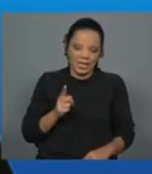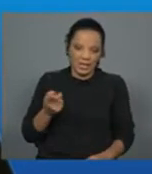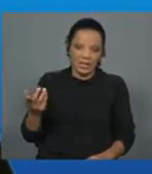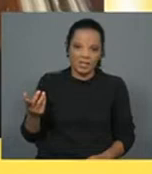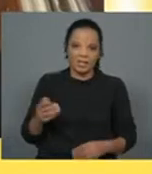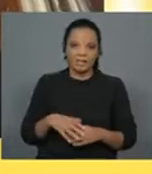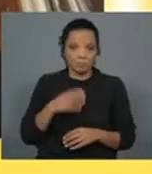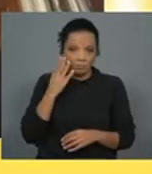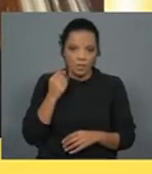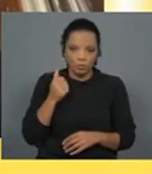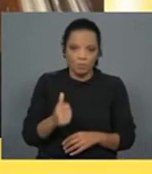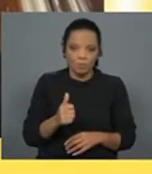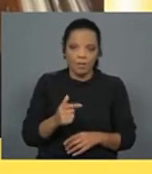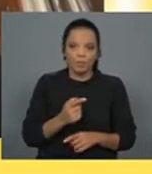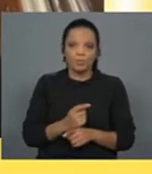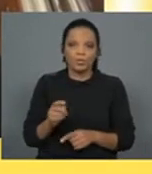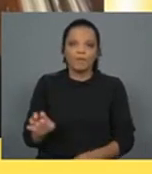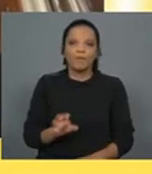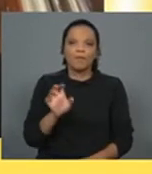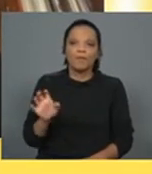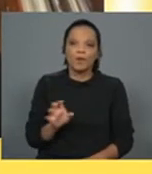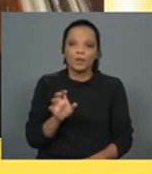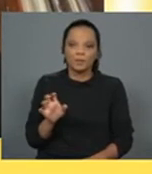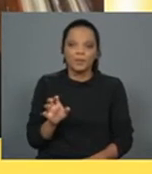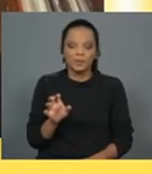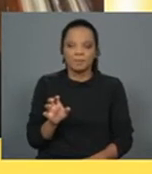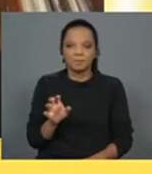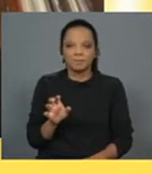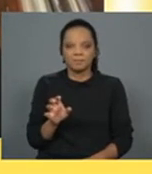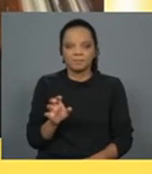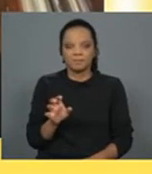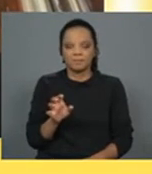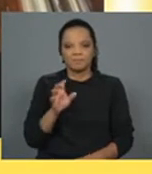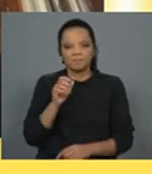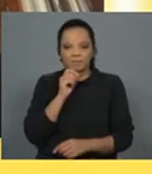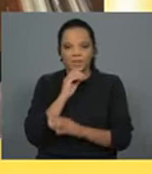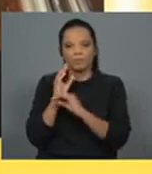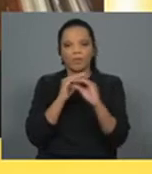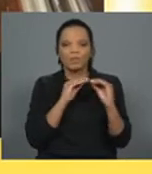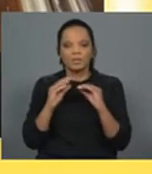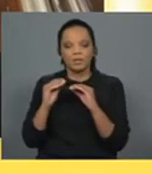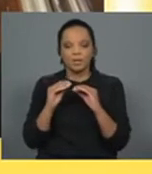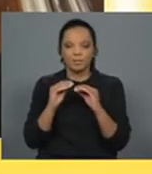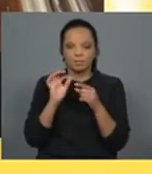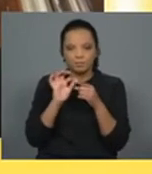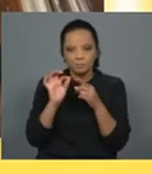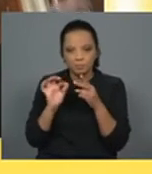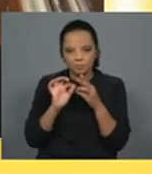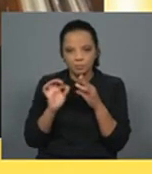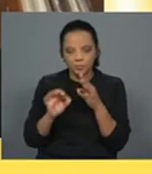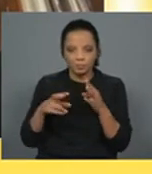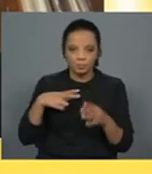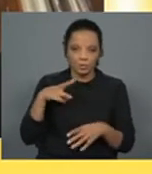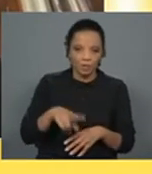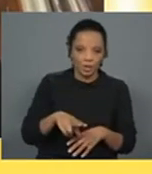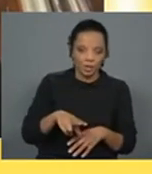que acho bem é uma forma. É uma forma de conversar sobre a sismicidade em Portugal e até no